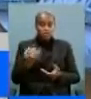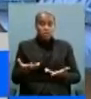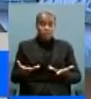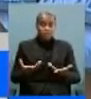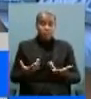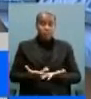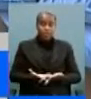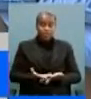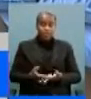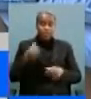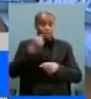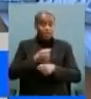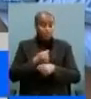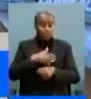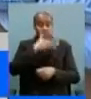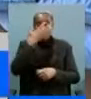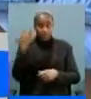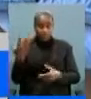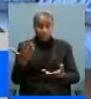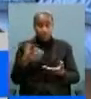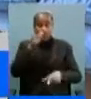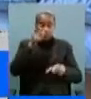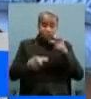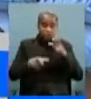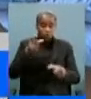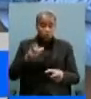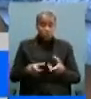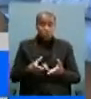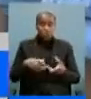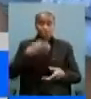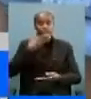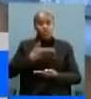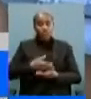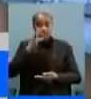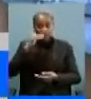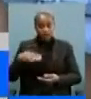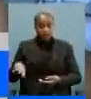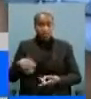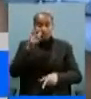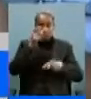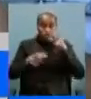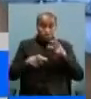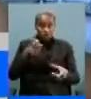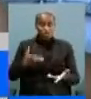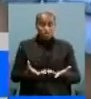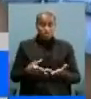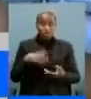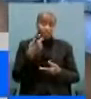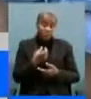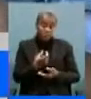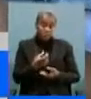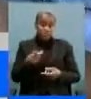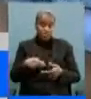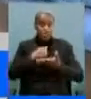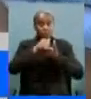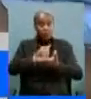que lidam diariamente com pessoas, como idosos, com crianças, pessoas que carecem